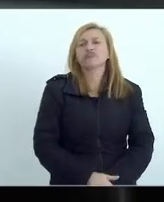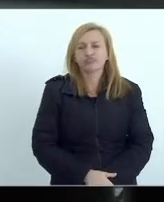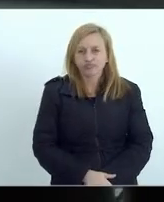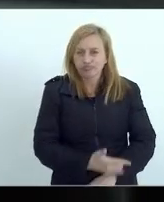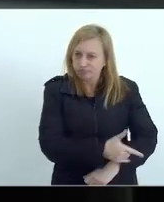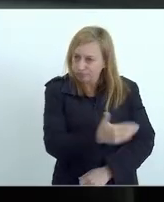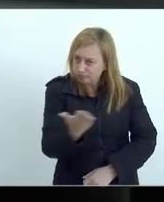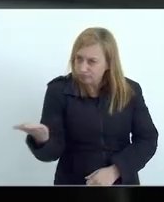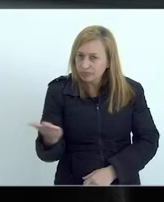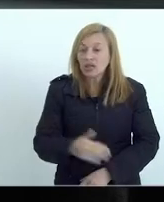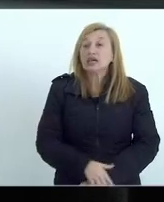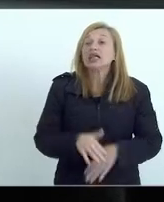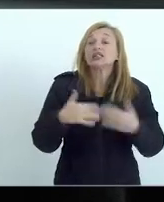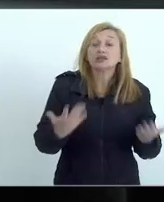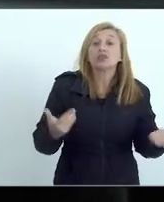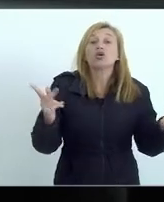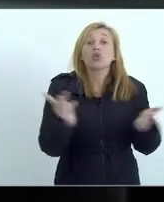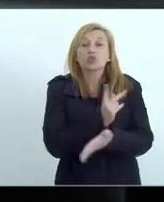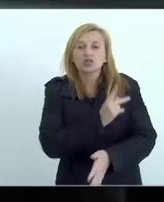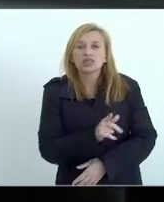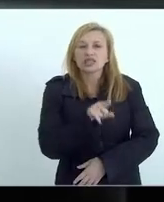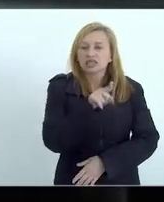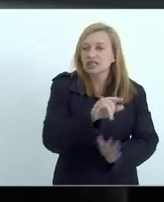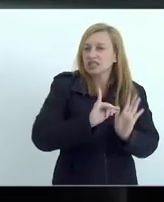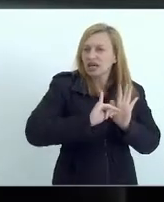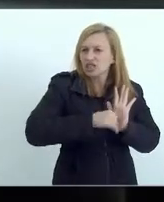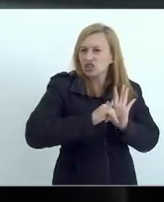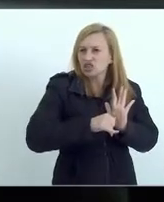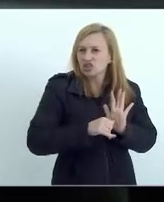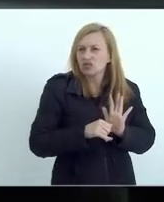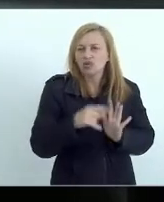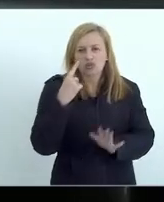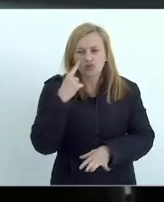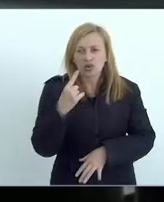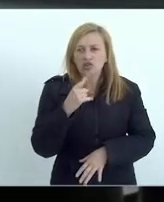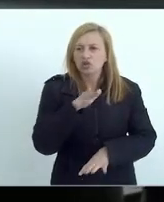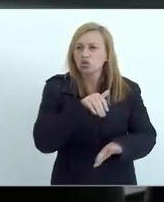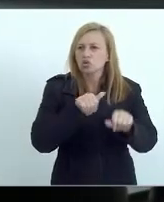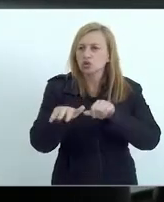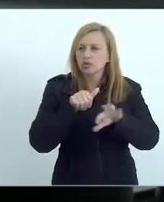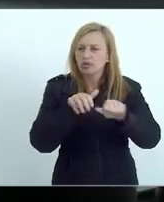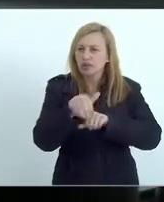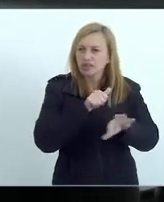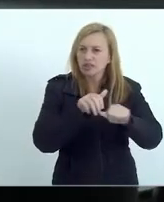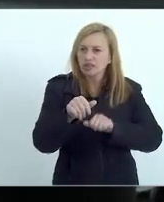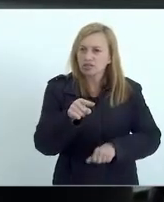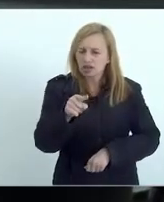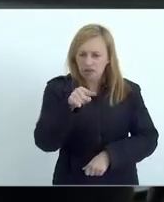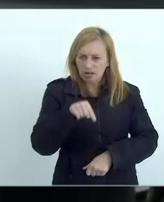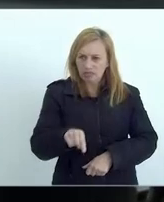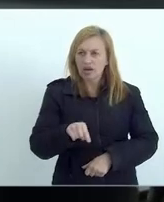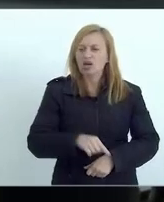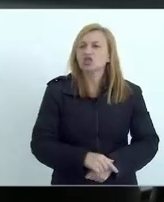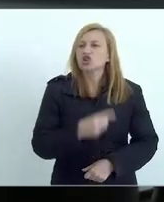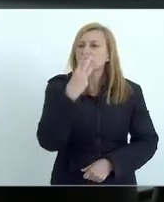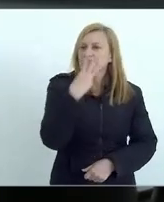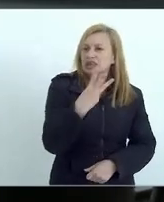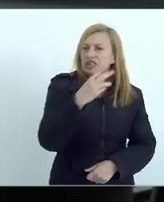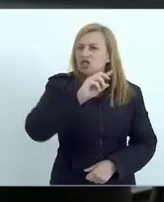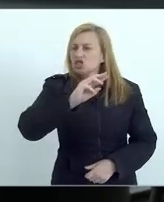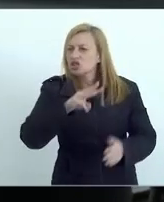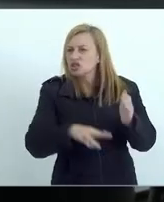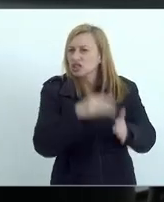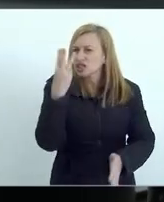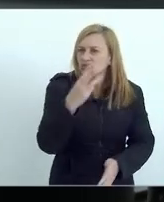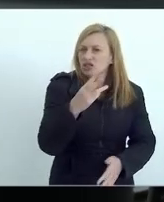forma que vocês então o que que acontece nesse edital foram previstos o chamamento aqui embaixo de três